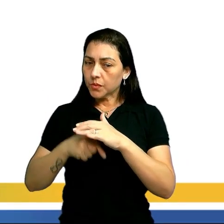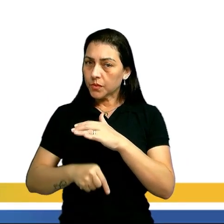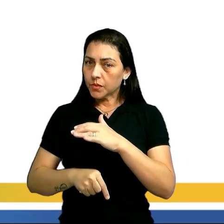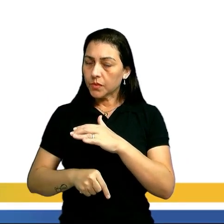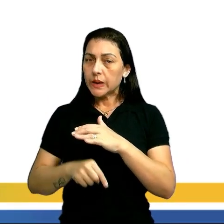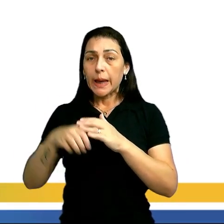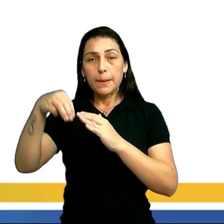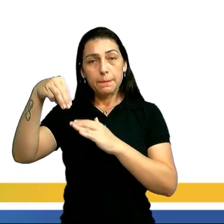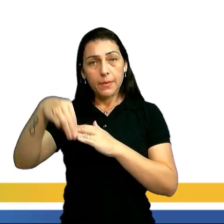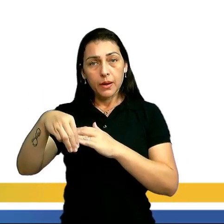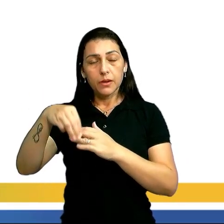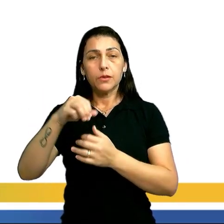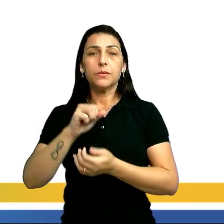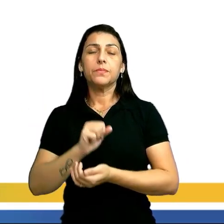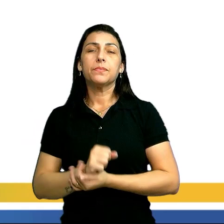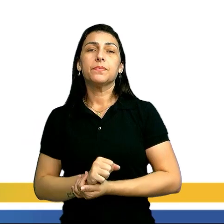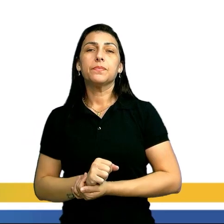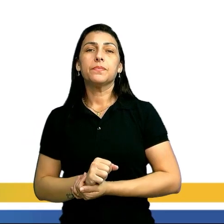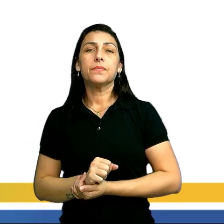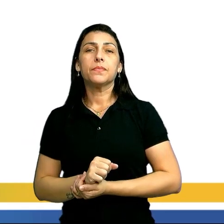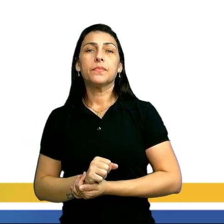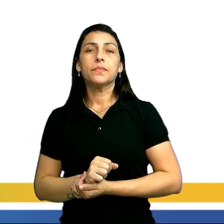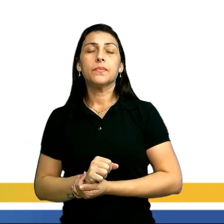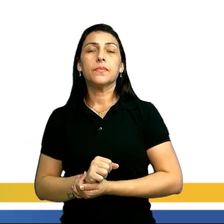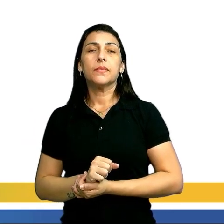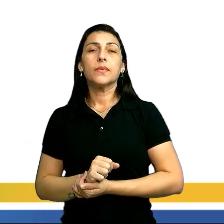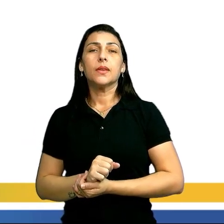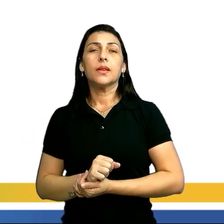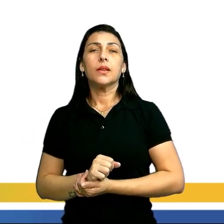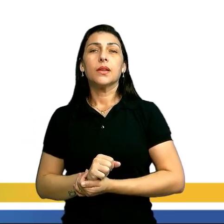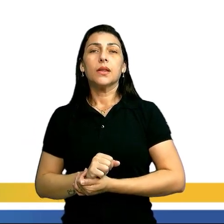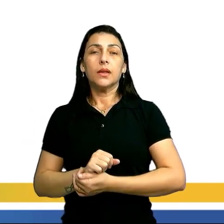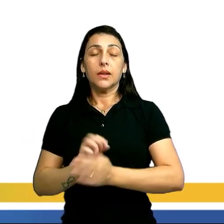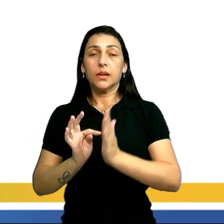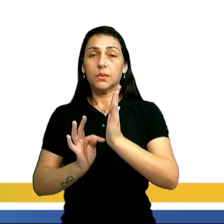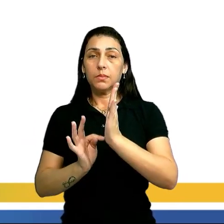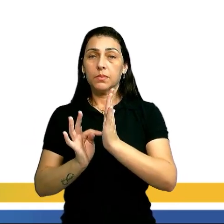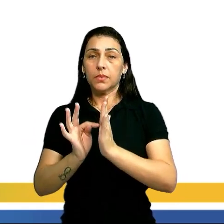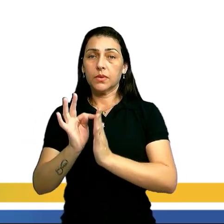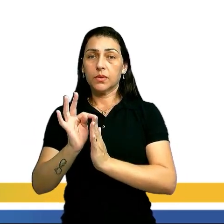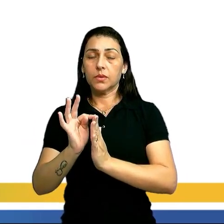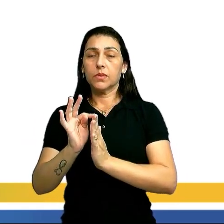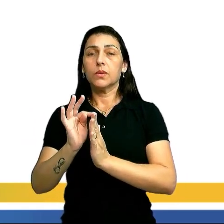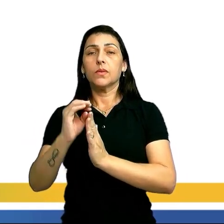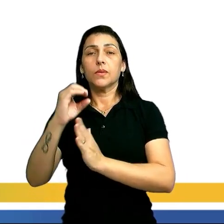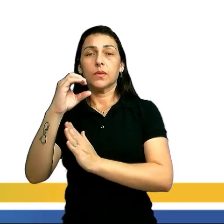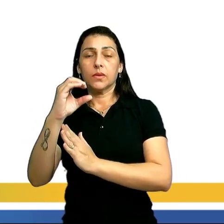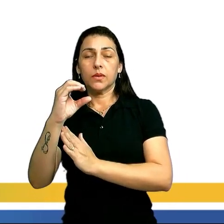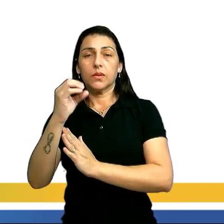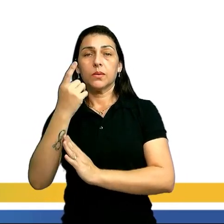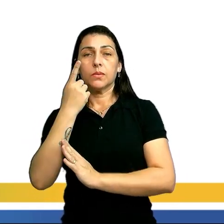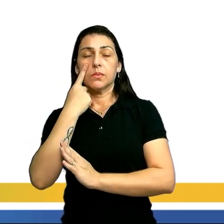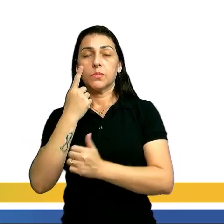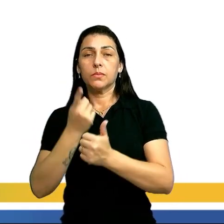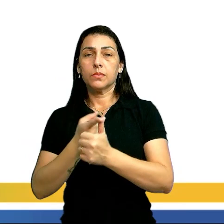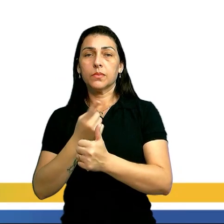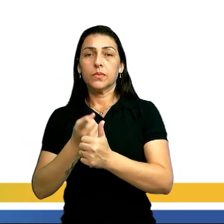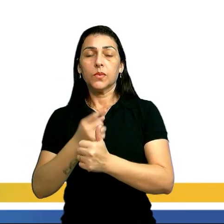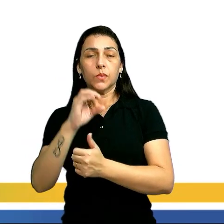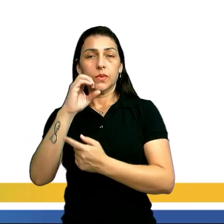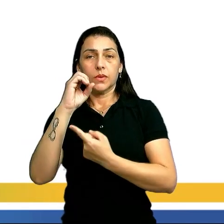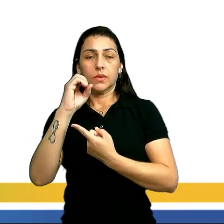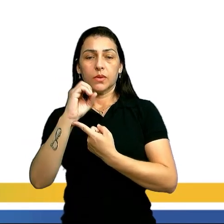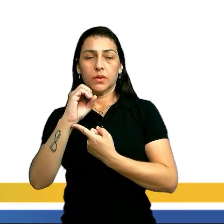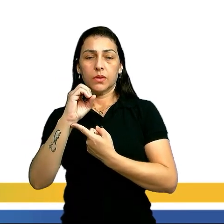Profundidades em metros. Temperatura em graus Celsius. Então, observe aí, ó. Primeiro, o